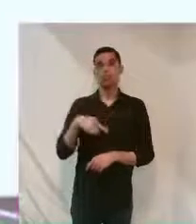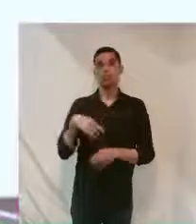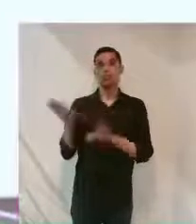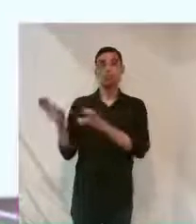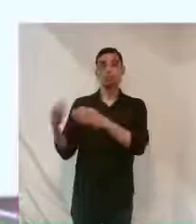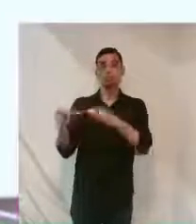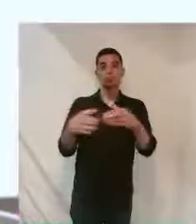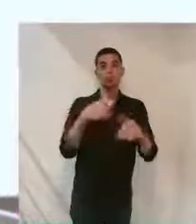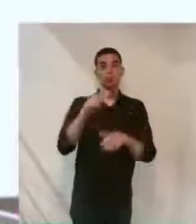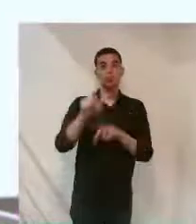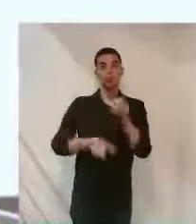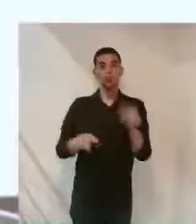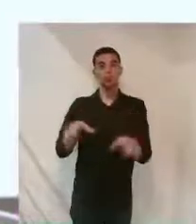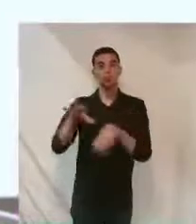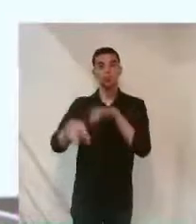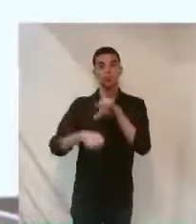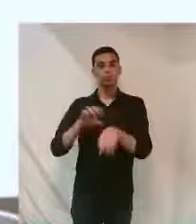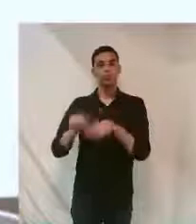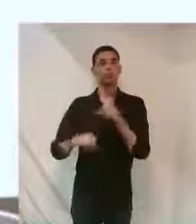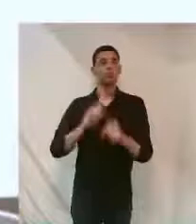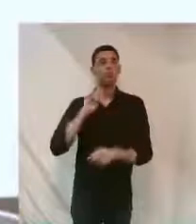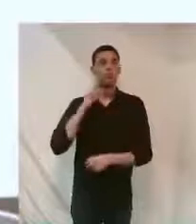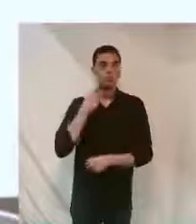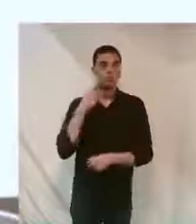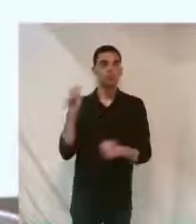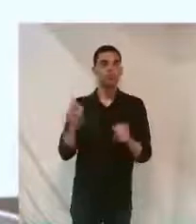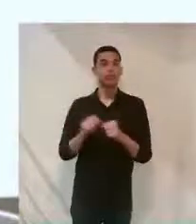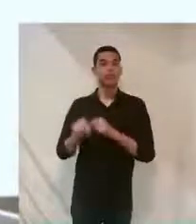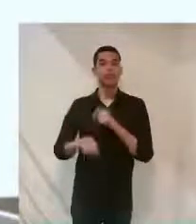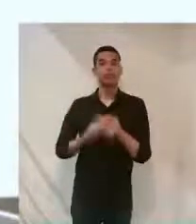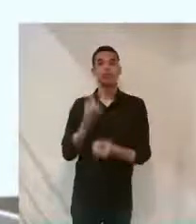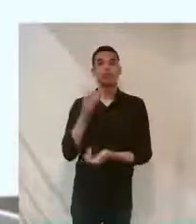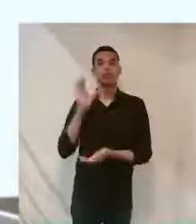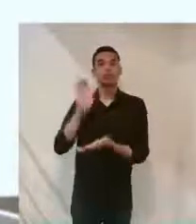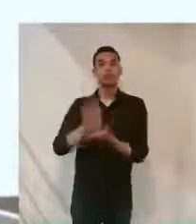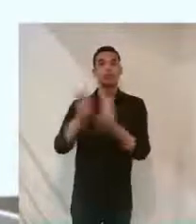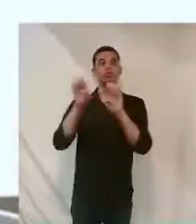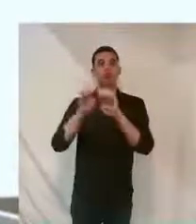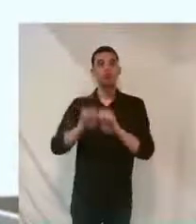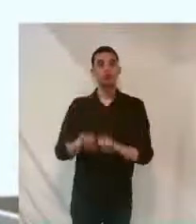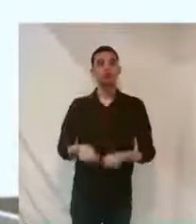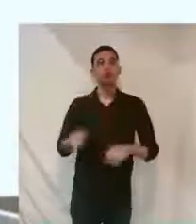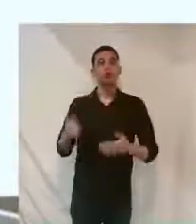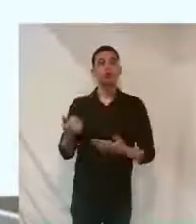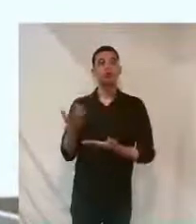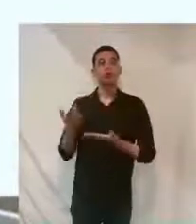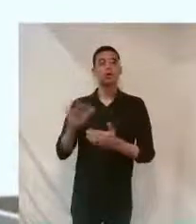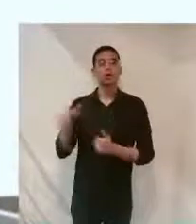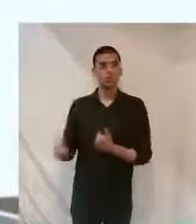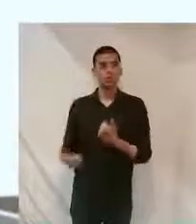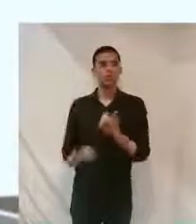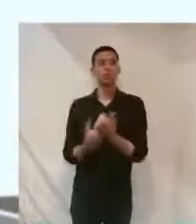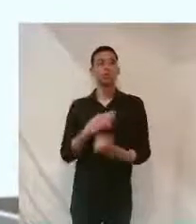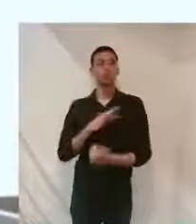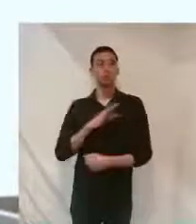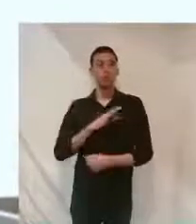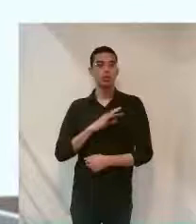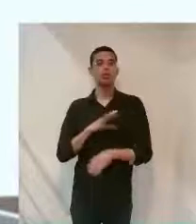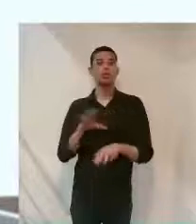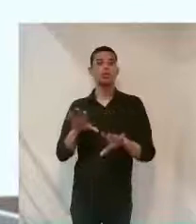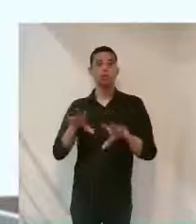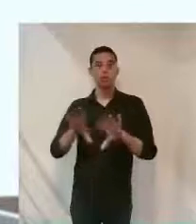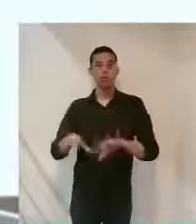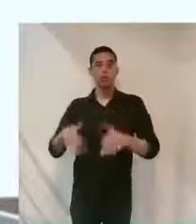associações de catadores de materiais recicláveis, realizando investimentos em infraestrutura, assessoria técnica, qualificação, compra de